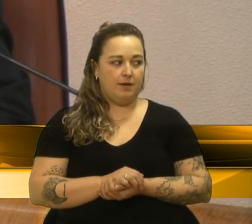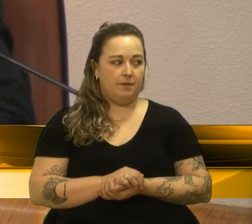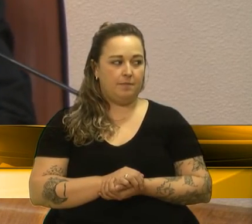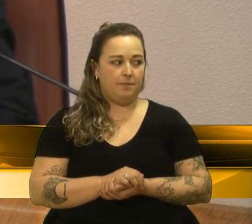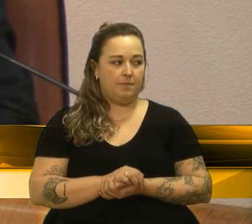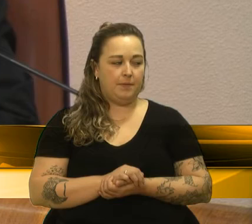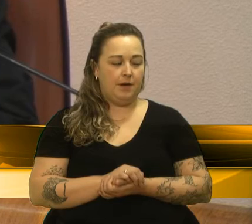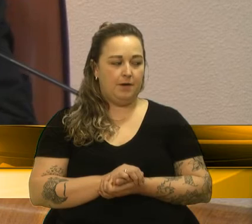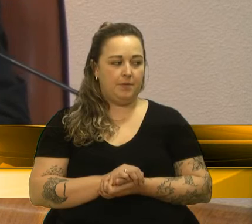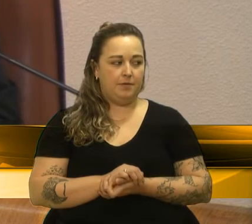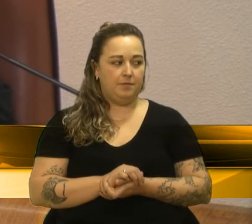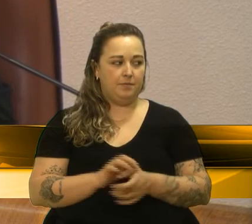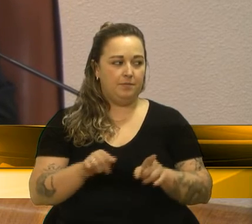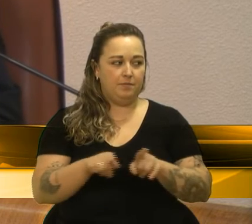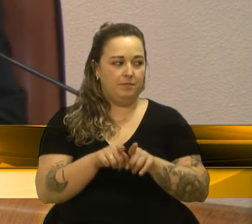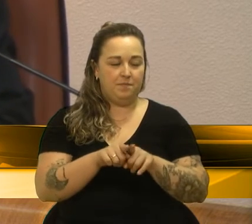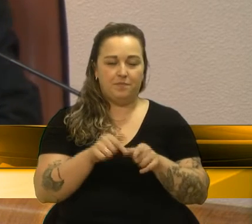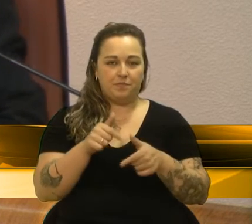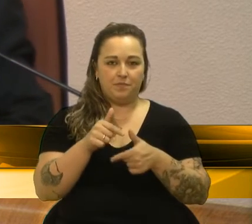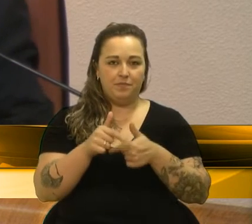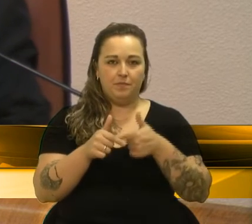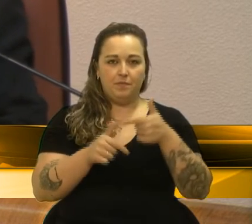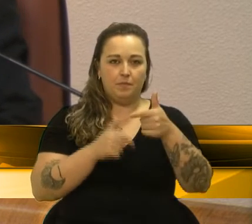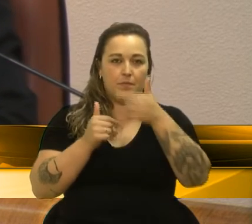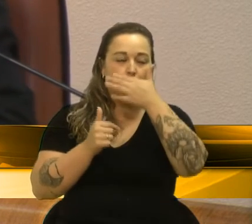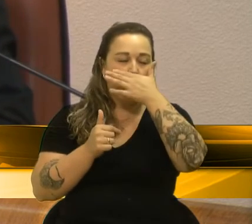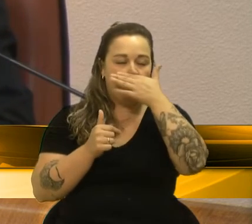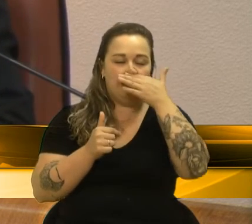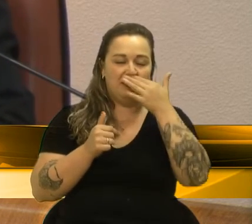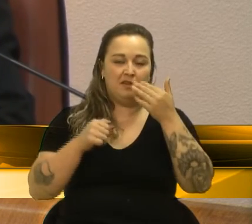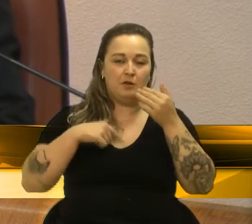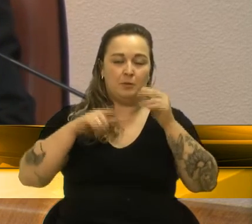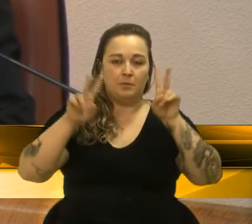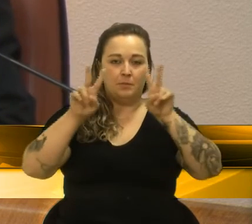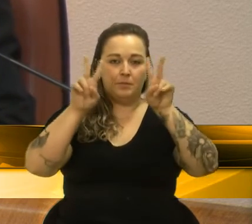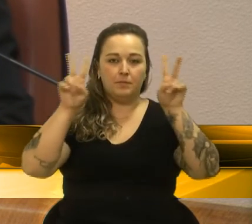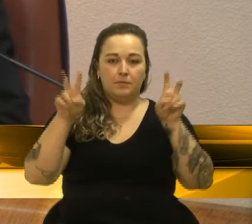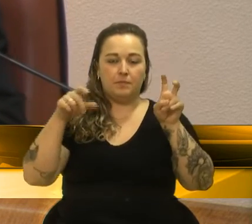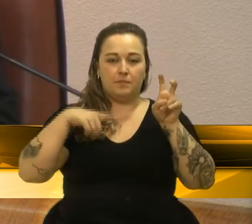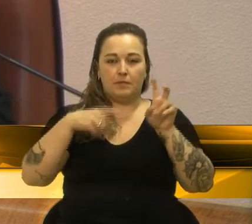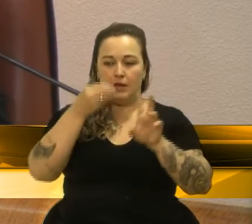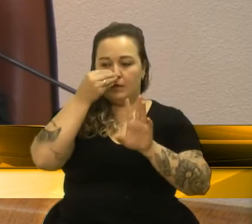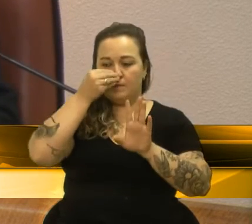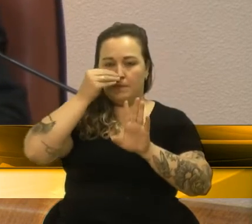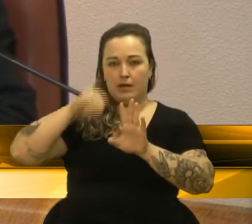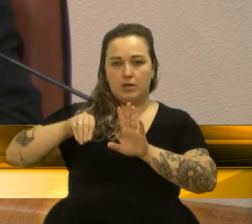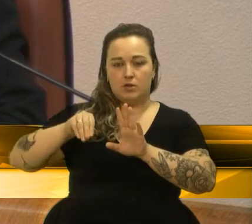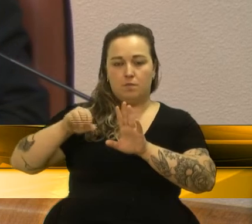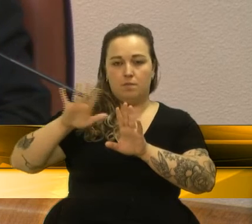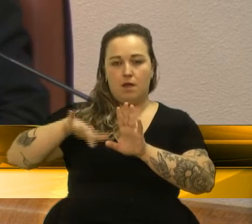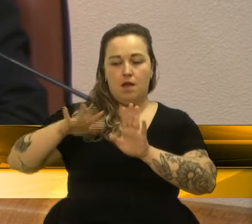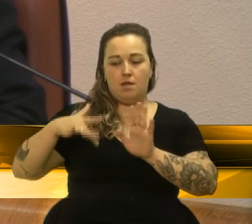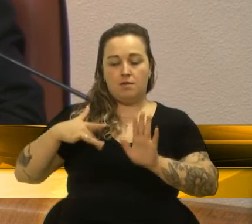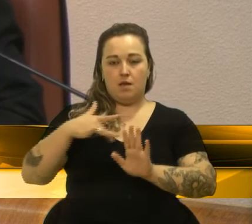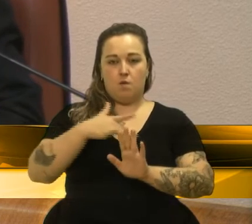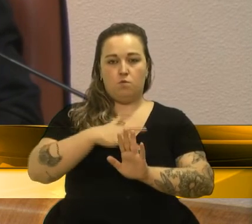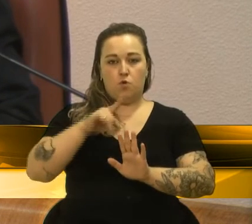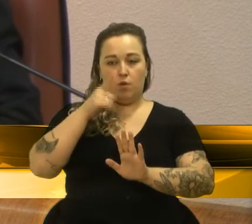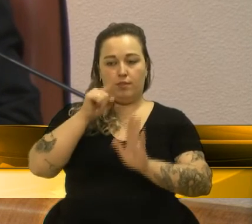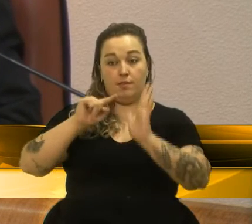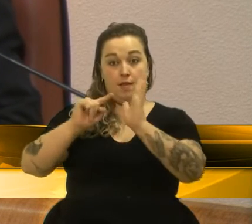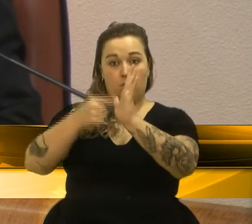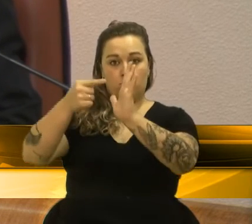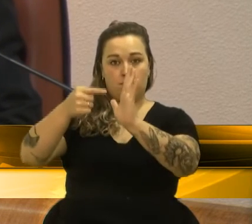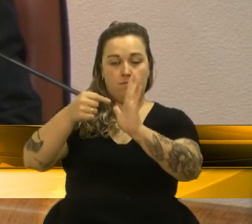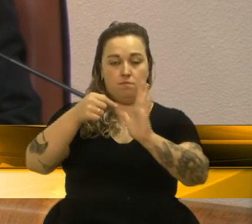Exame da segunda imputação. 2 pontos. Abre aspas. Desprezo pelo Conselho Municipal de Saúde. O